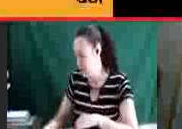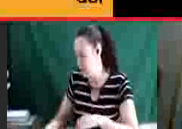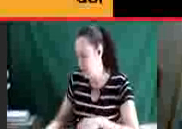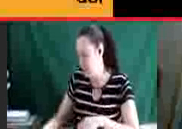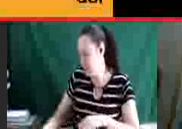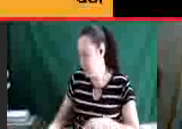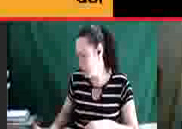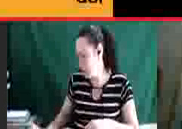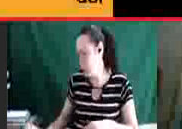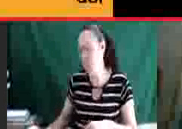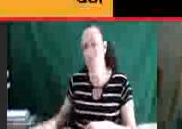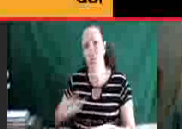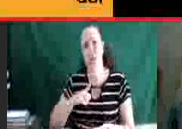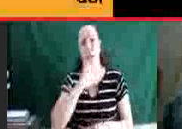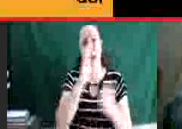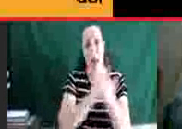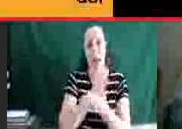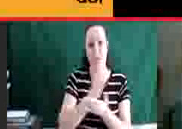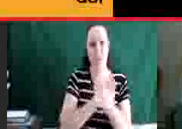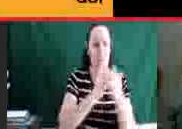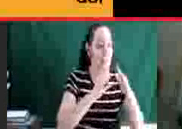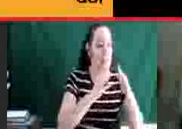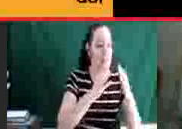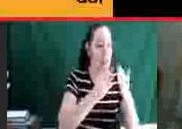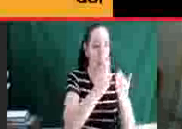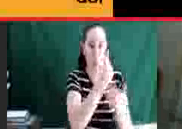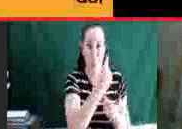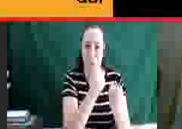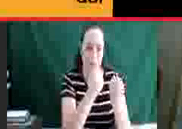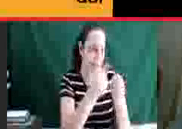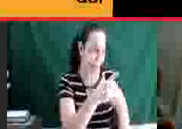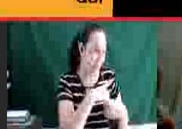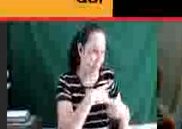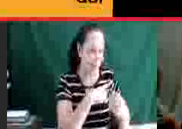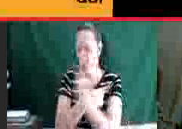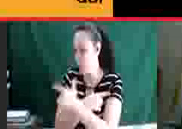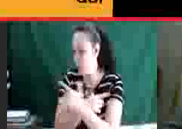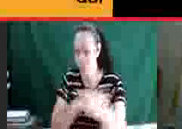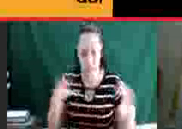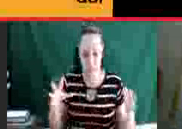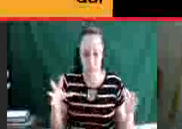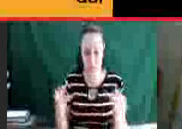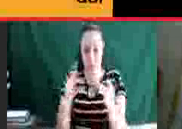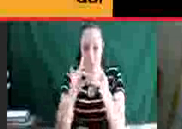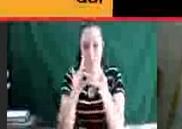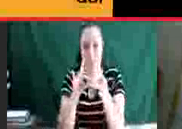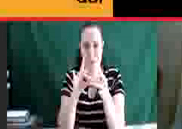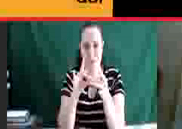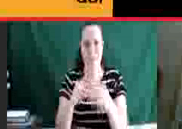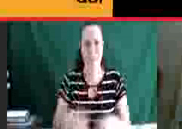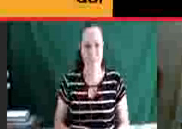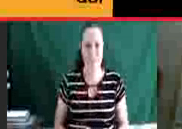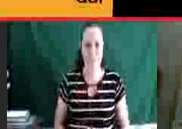site, de fora para dentro, né, externamente. Então, você tem que coletar